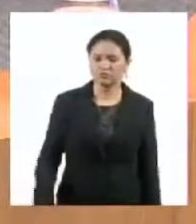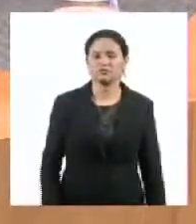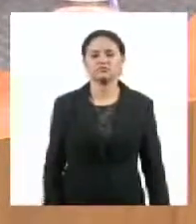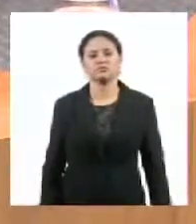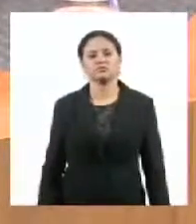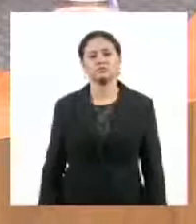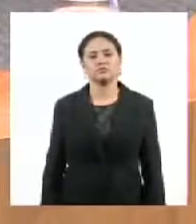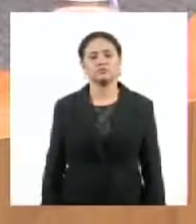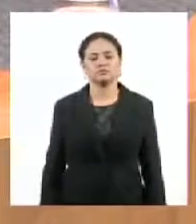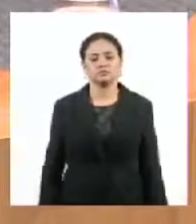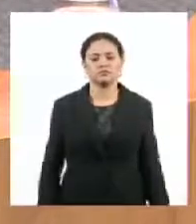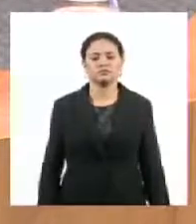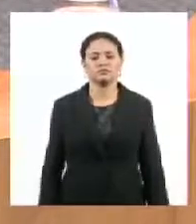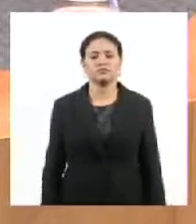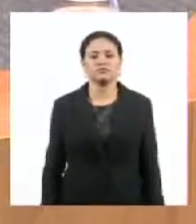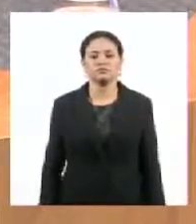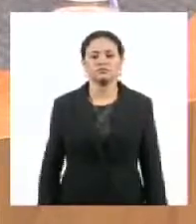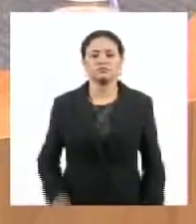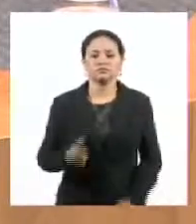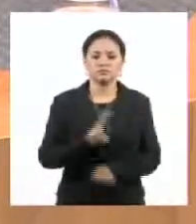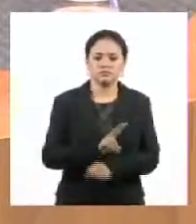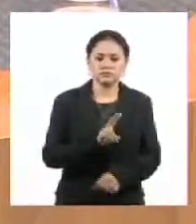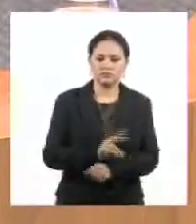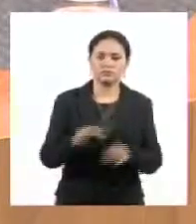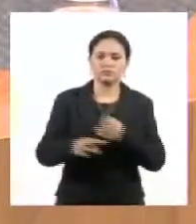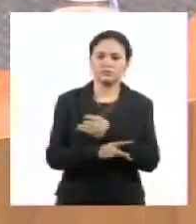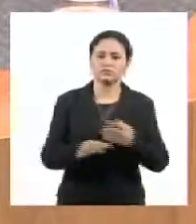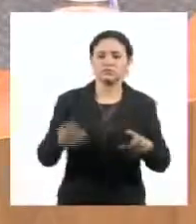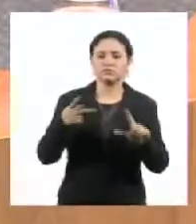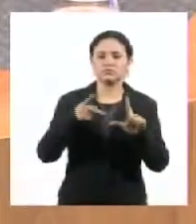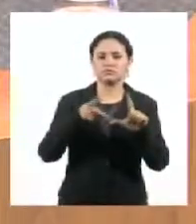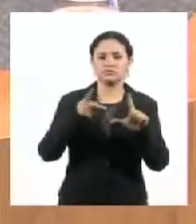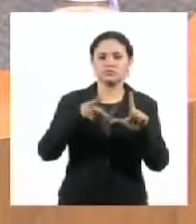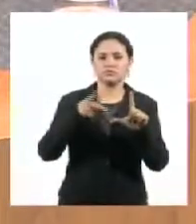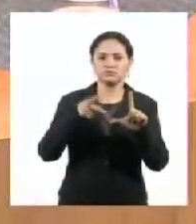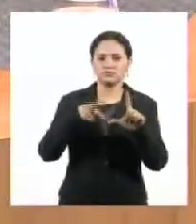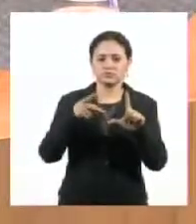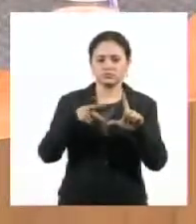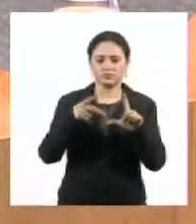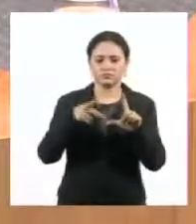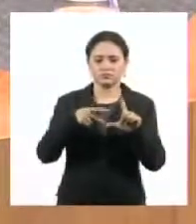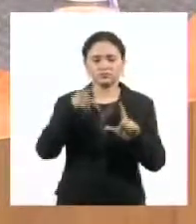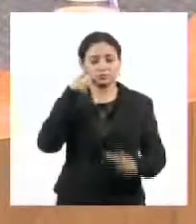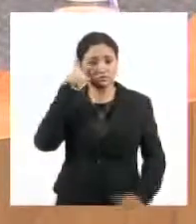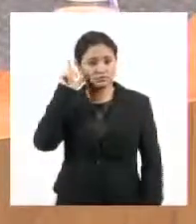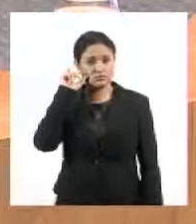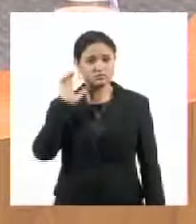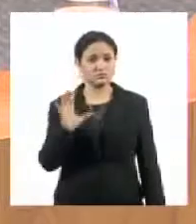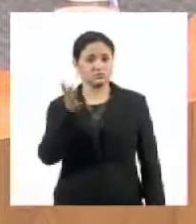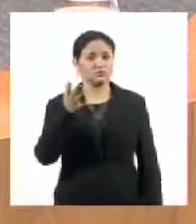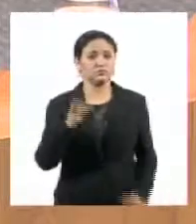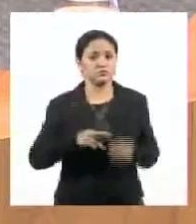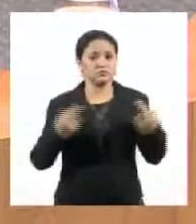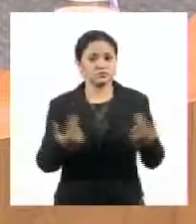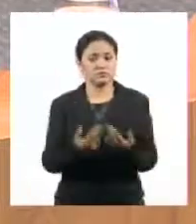Maranhão, e em defesa da cidade de Passo do Miage de Ribamar, que ontem realizamos uma audiência